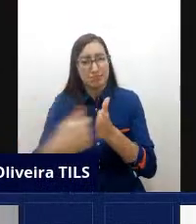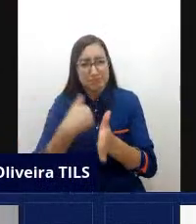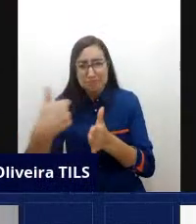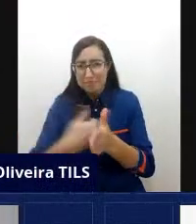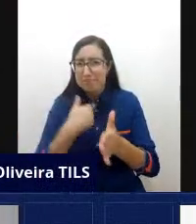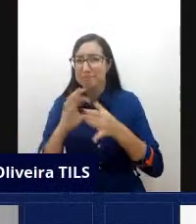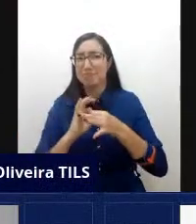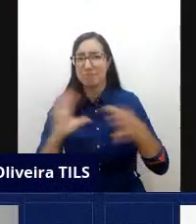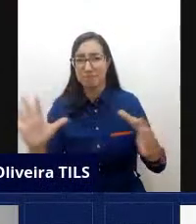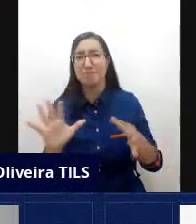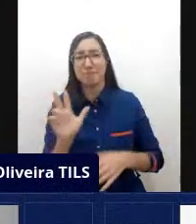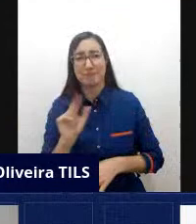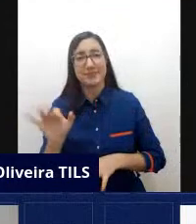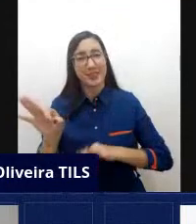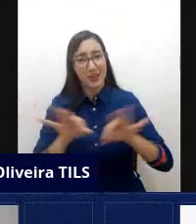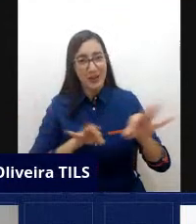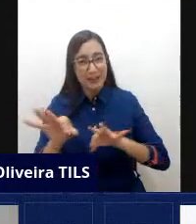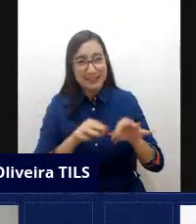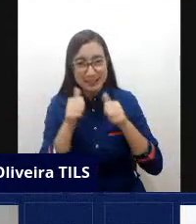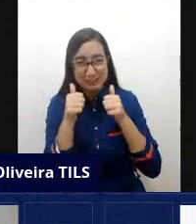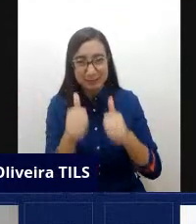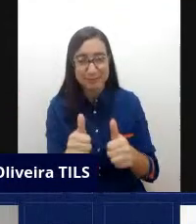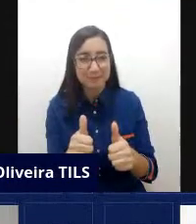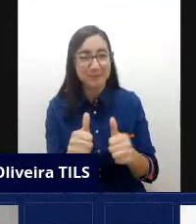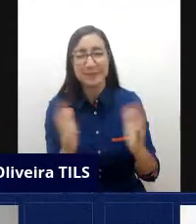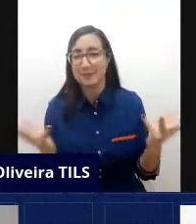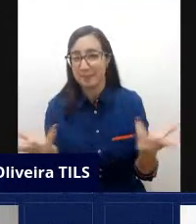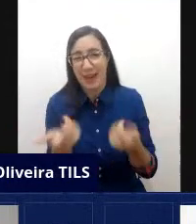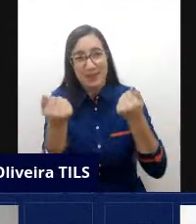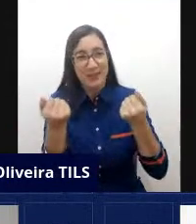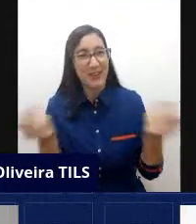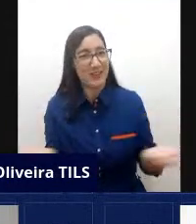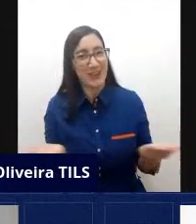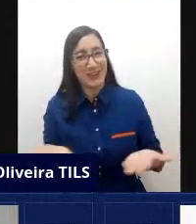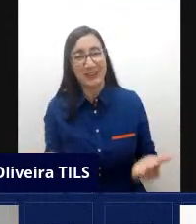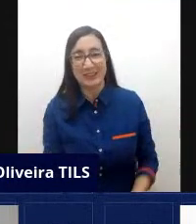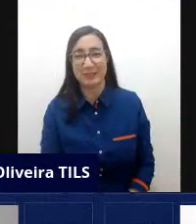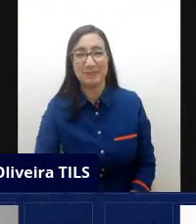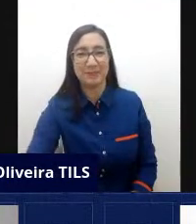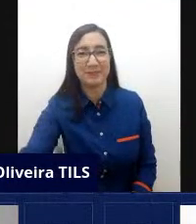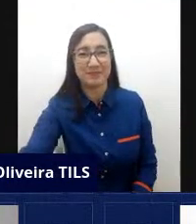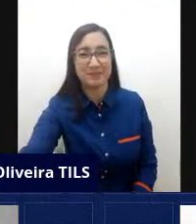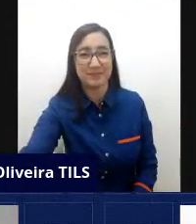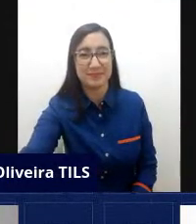organizar isso, e vai ser incrível. Então, nós vamos começar agora, né,